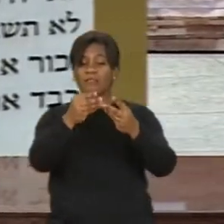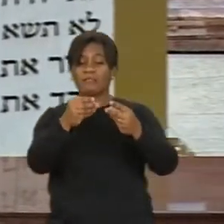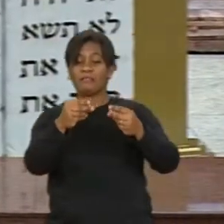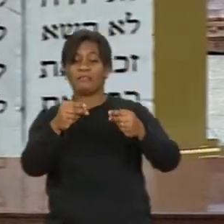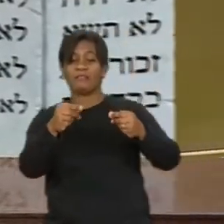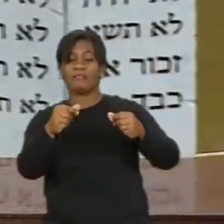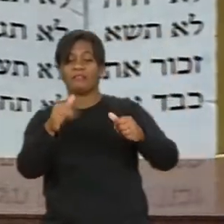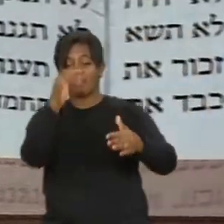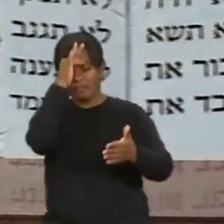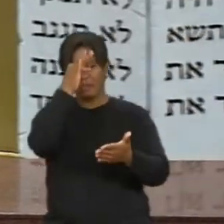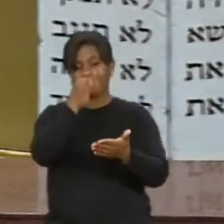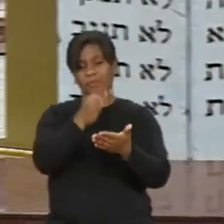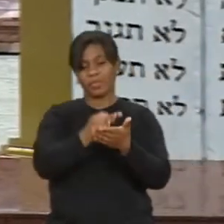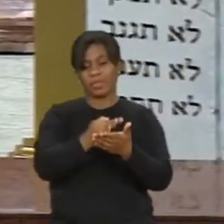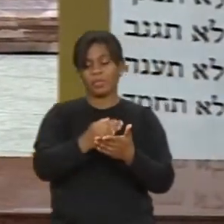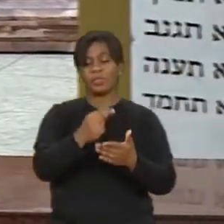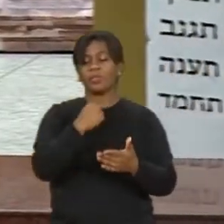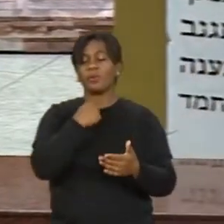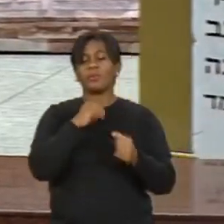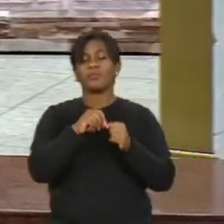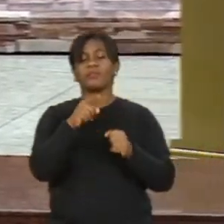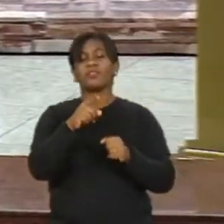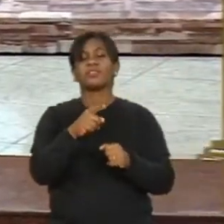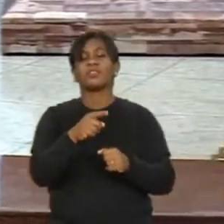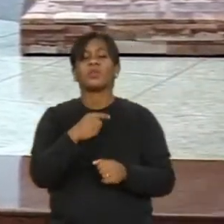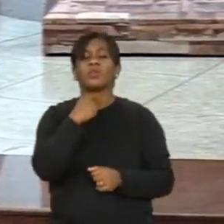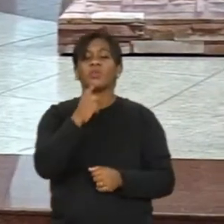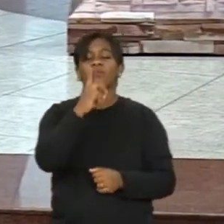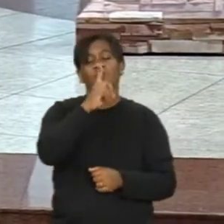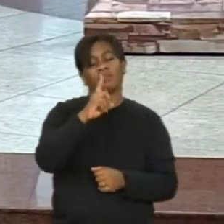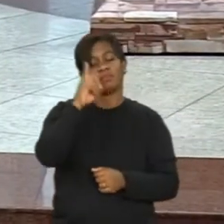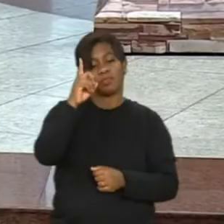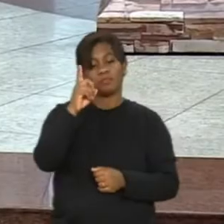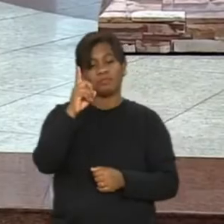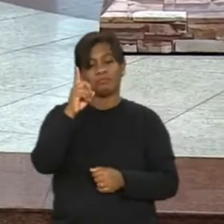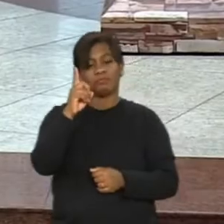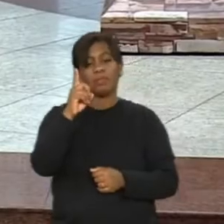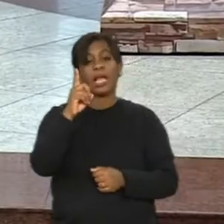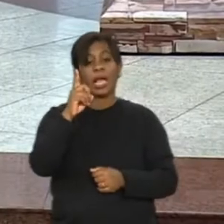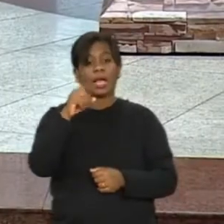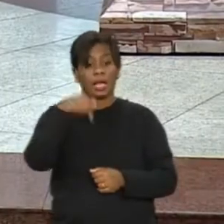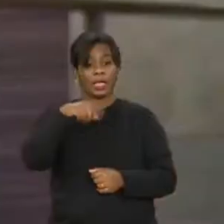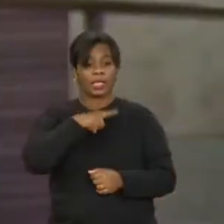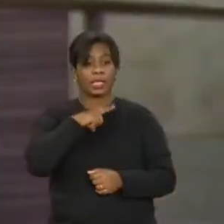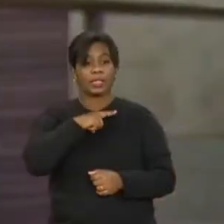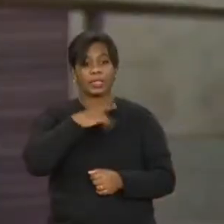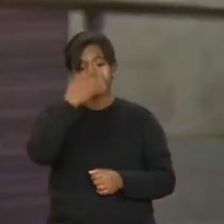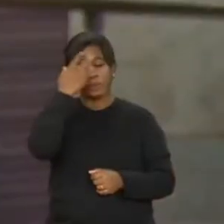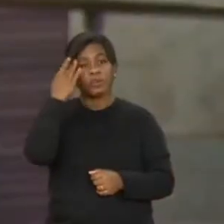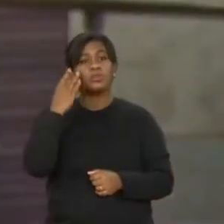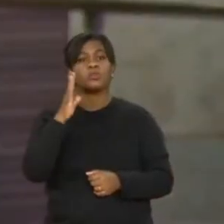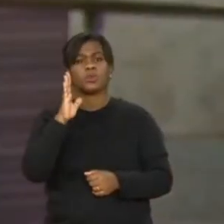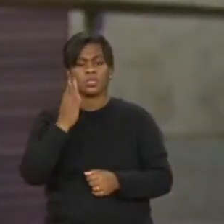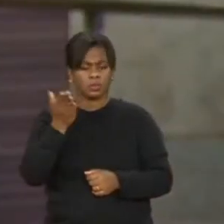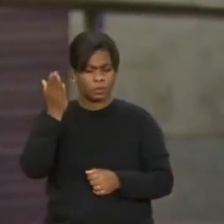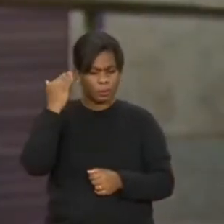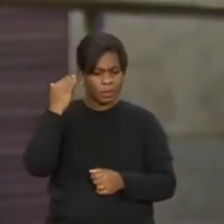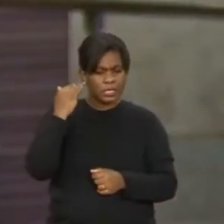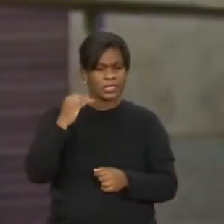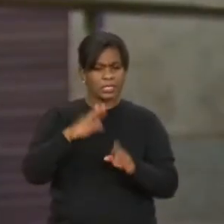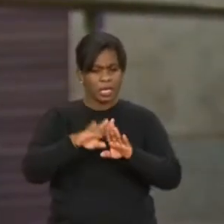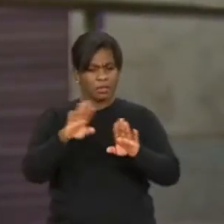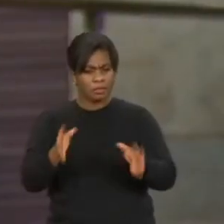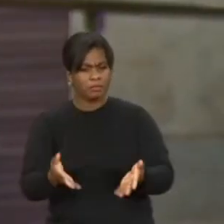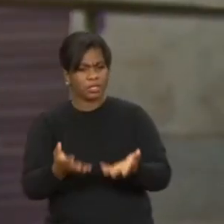pode fazer você duvidar de Deus. Aqui tem gente que participou da outra fogueira santa e hoje está enfrentando